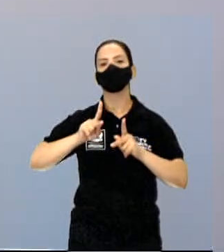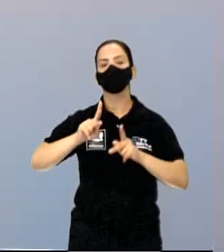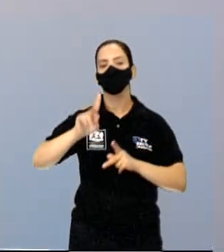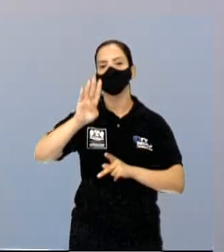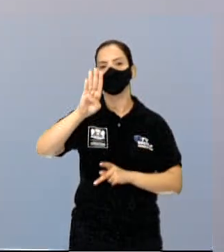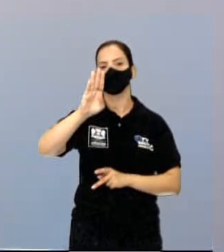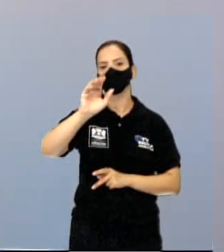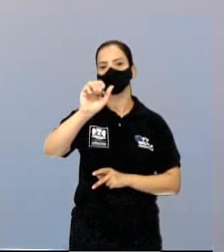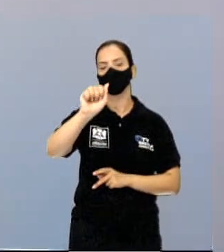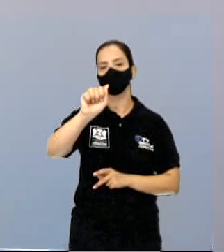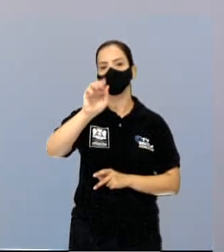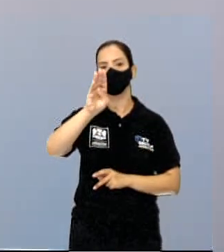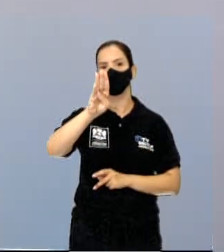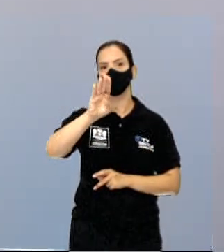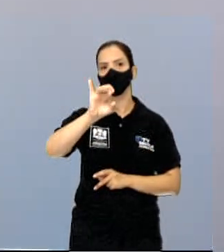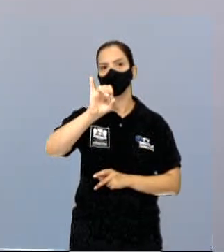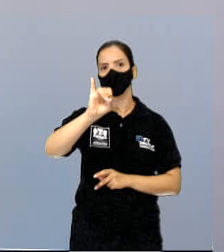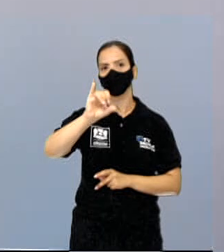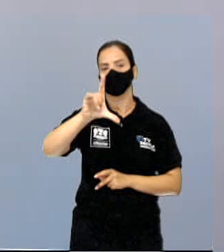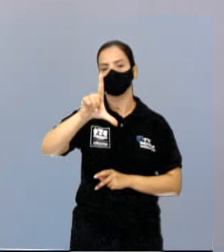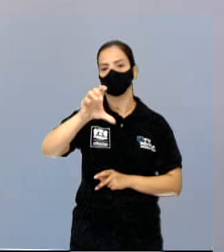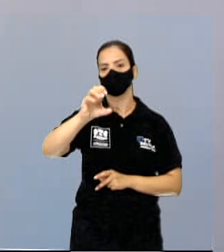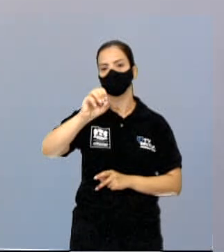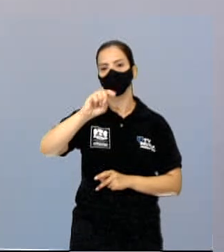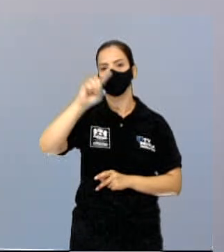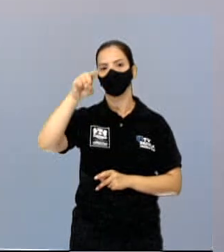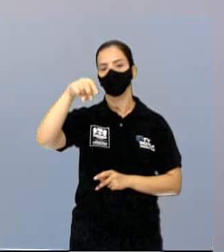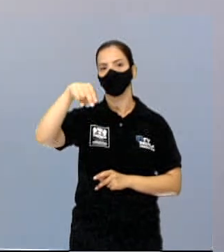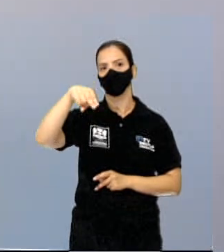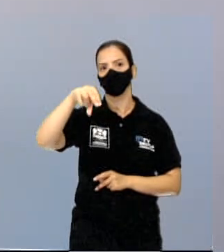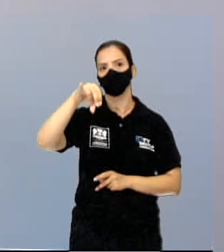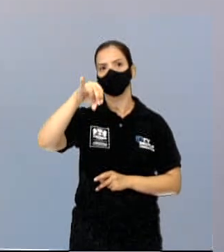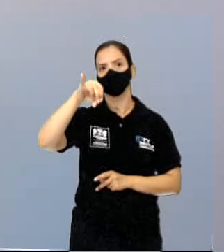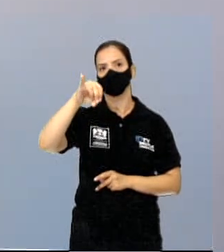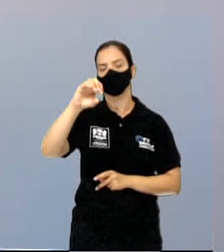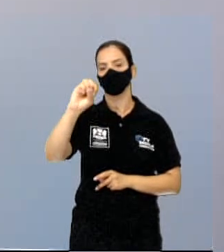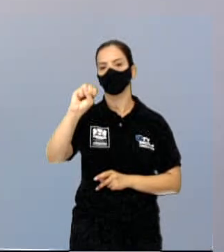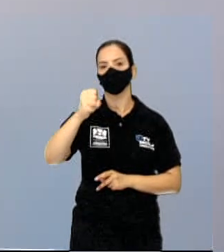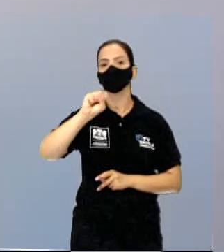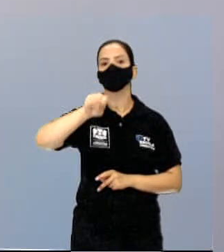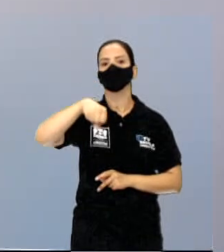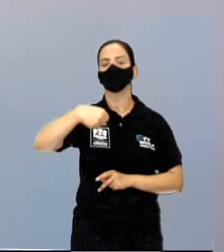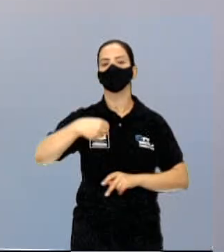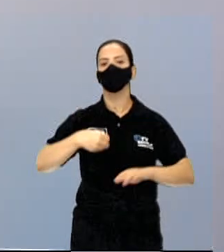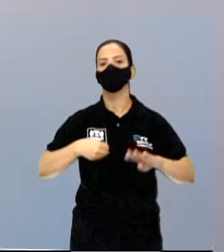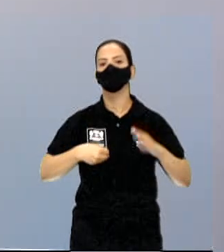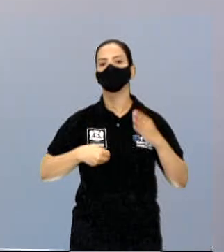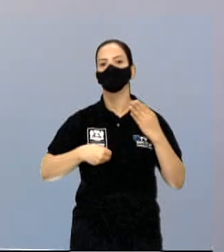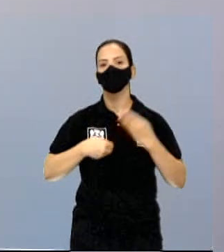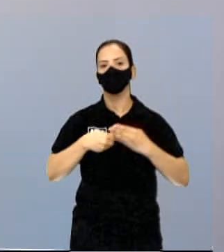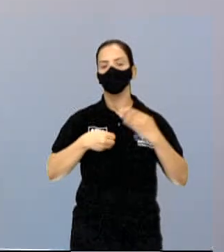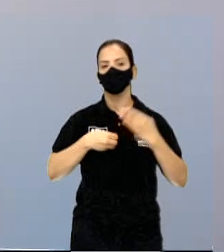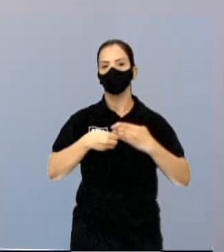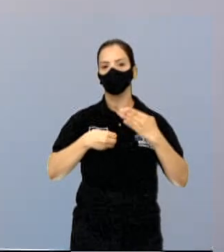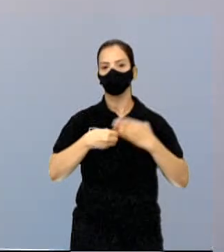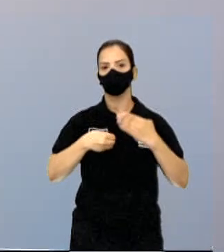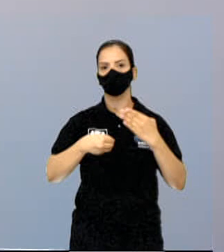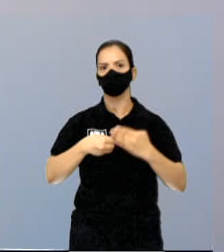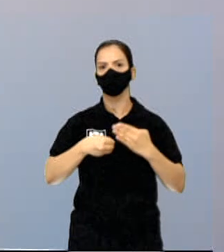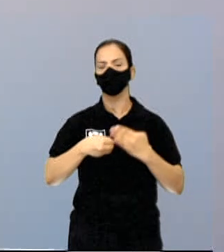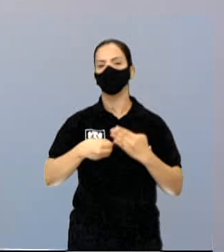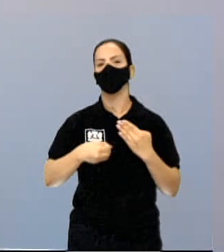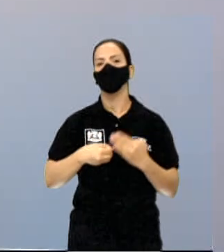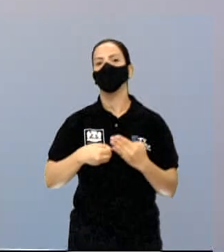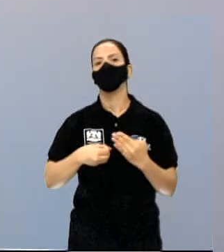tá? Com certeza vocês já devem ter ouvido aí falar sobre os impérios babilônicos, sobre a questão dos